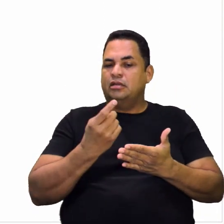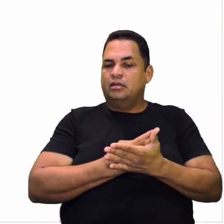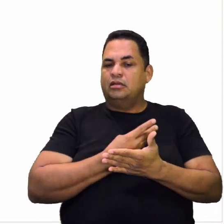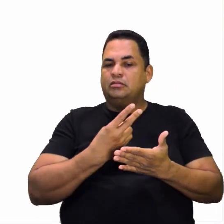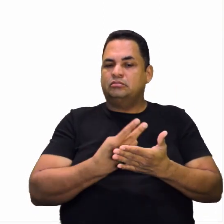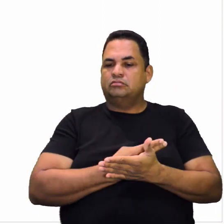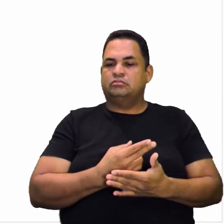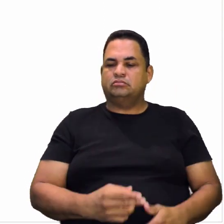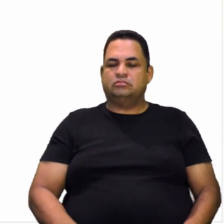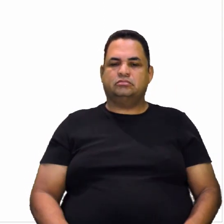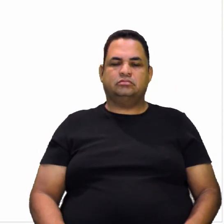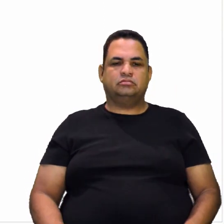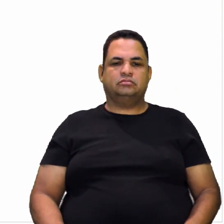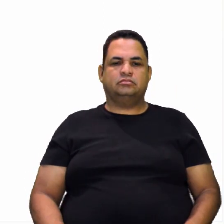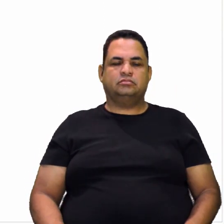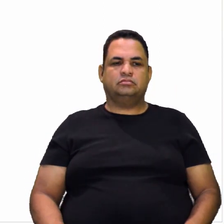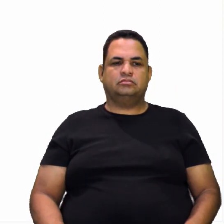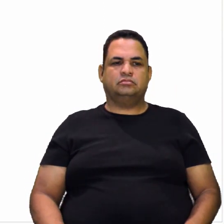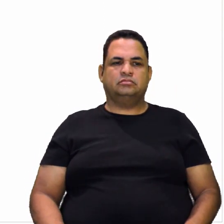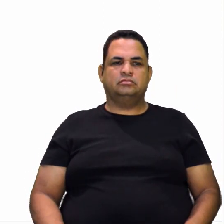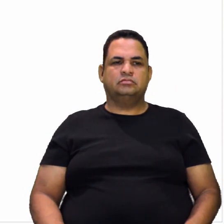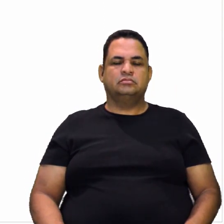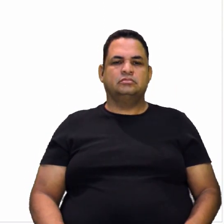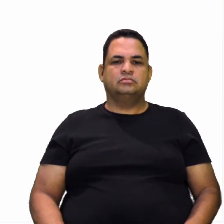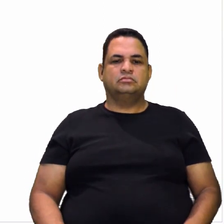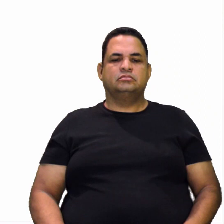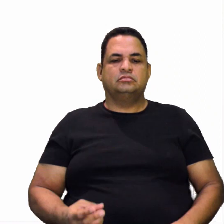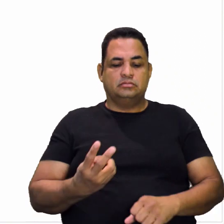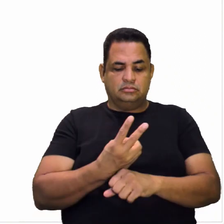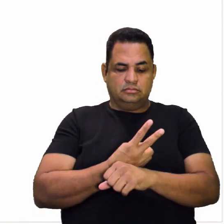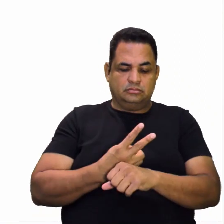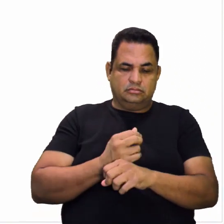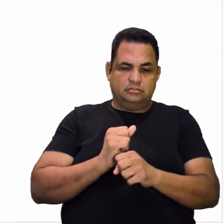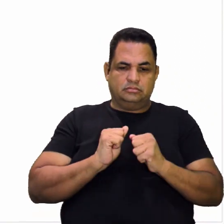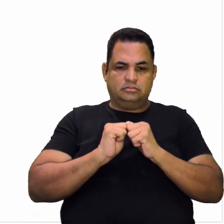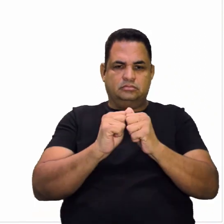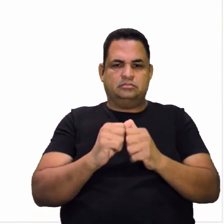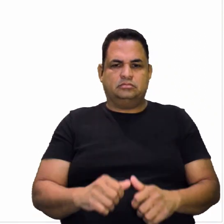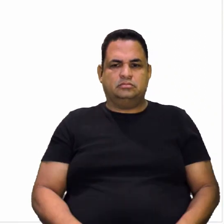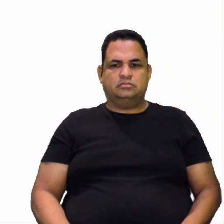aluno. E é isso que nós buscamos com vocês.